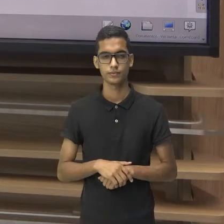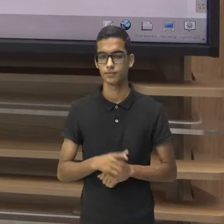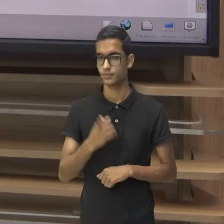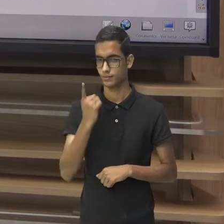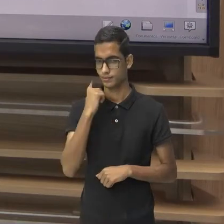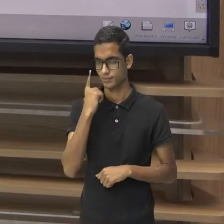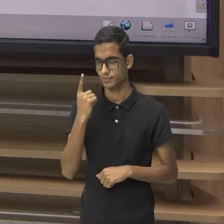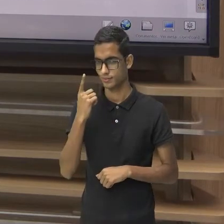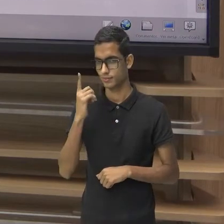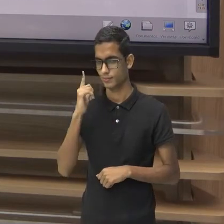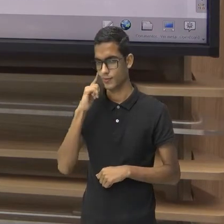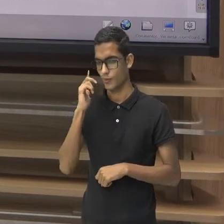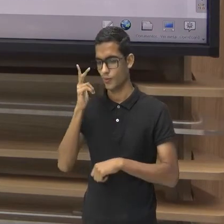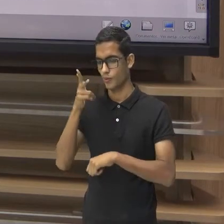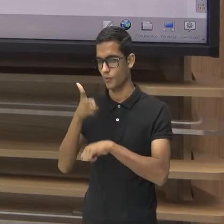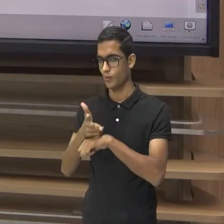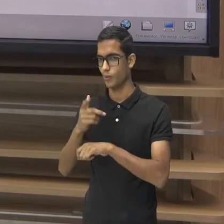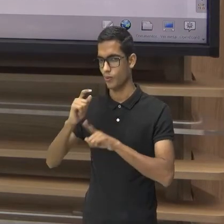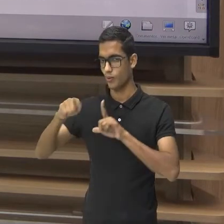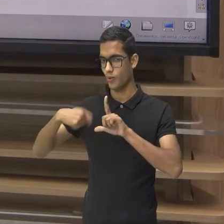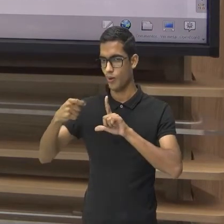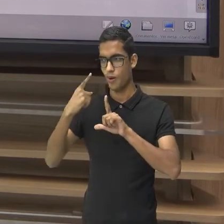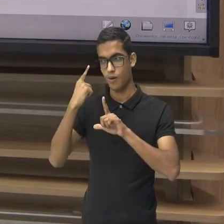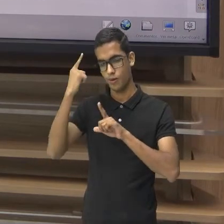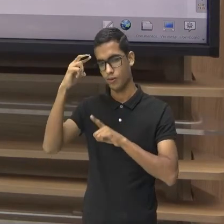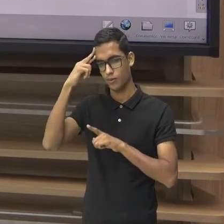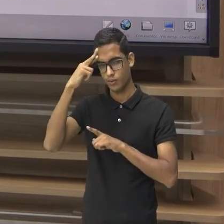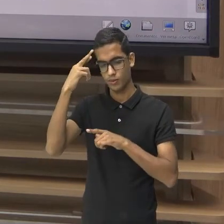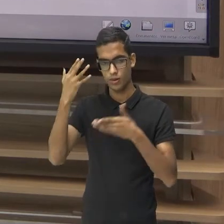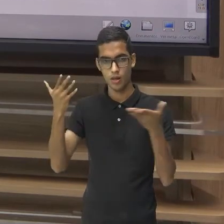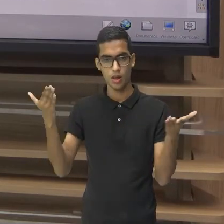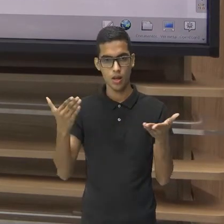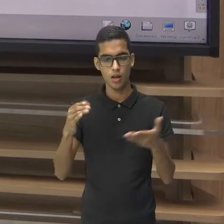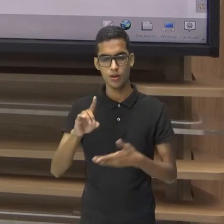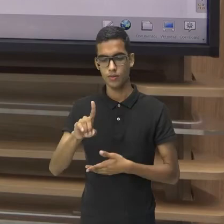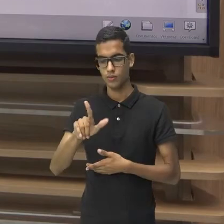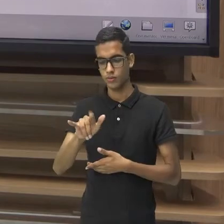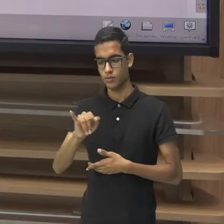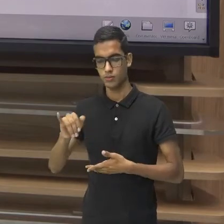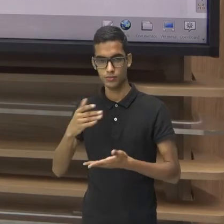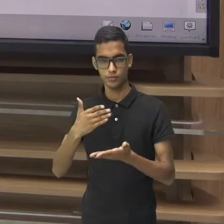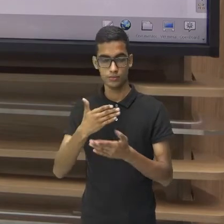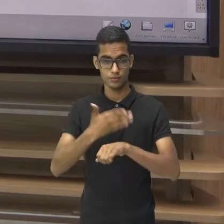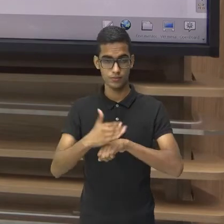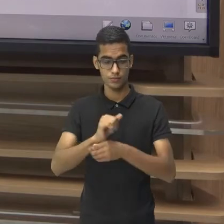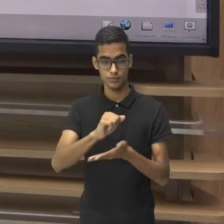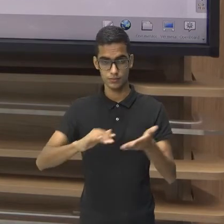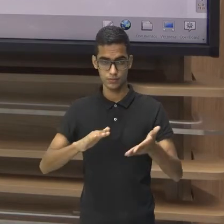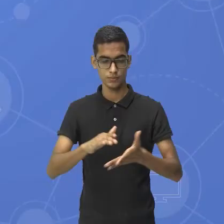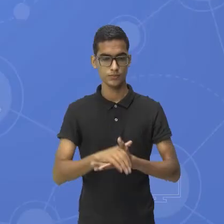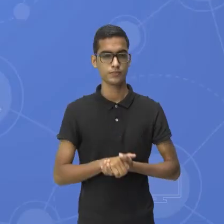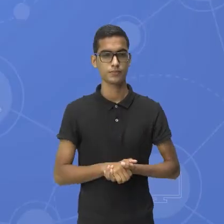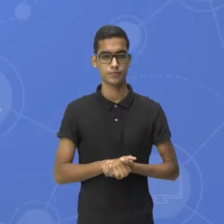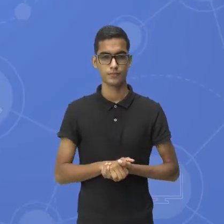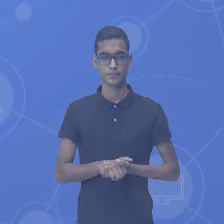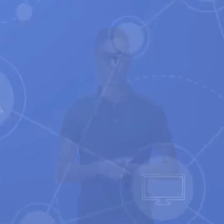Reflitam sobre esse vídeo que ele é bem interessante. Vamos agora à nossa dinâmica local interativa.